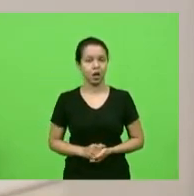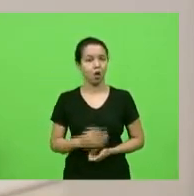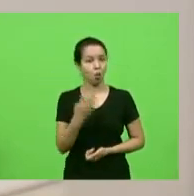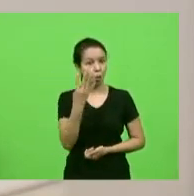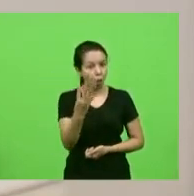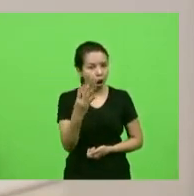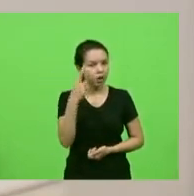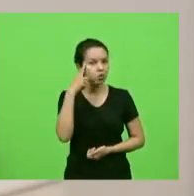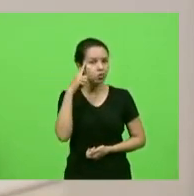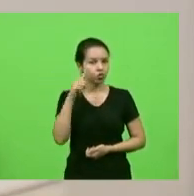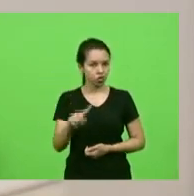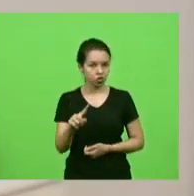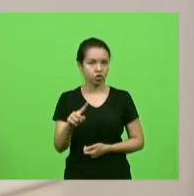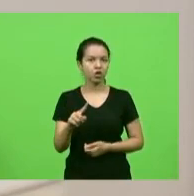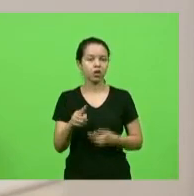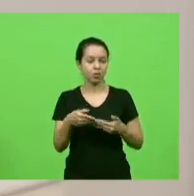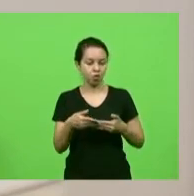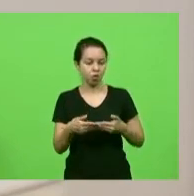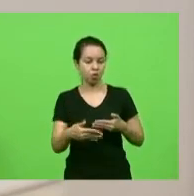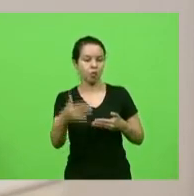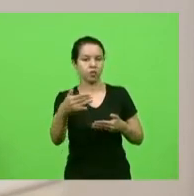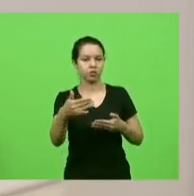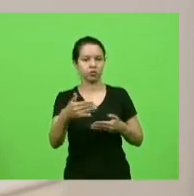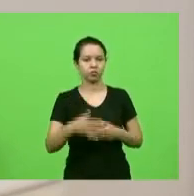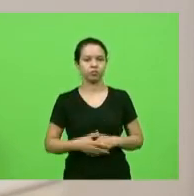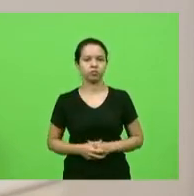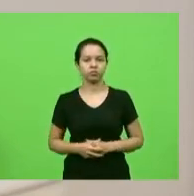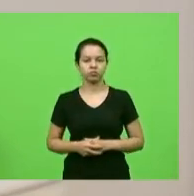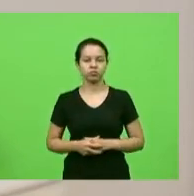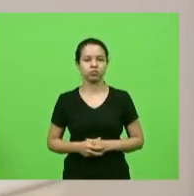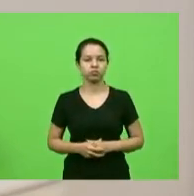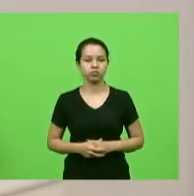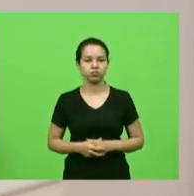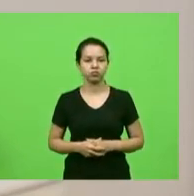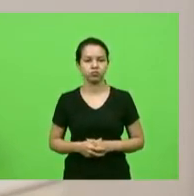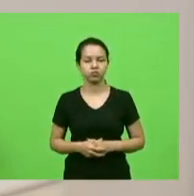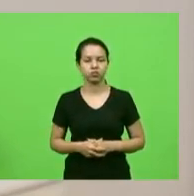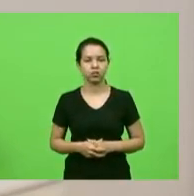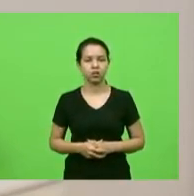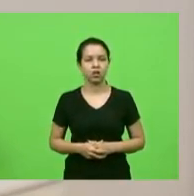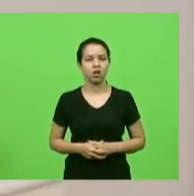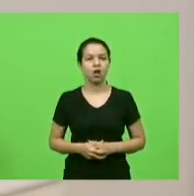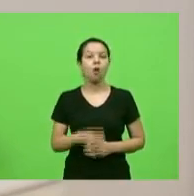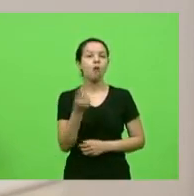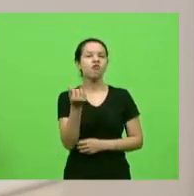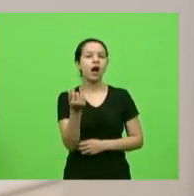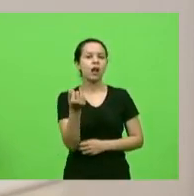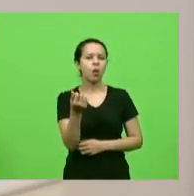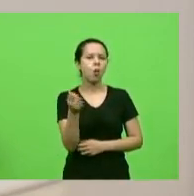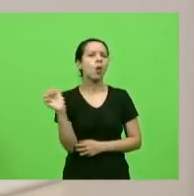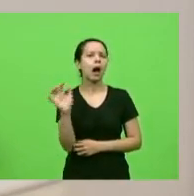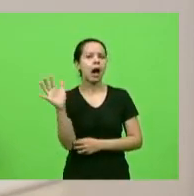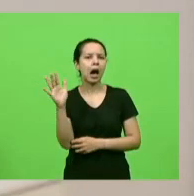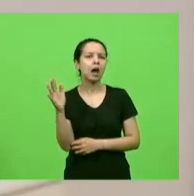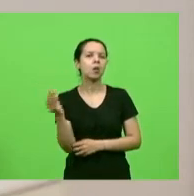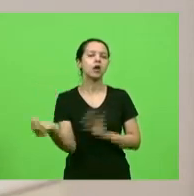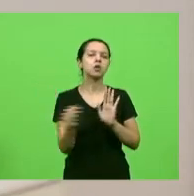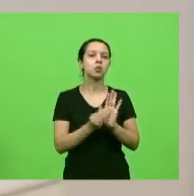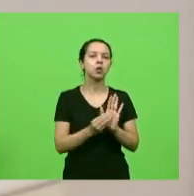após a sua autuação. Quanto à justificativa do preço, esclareceu-se que, abre